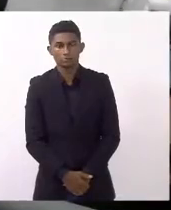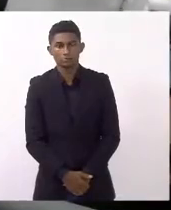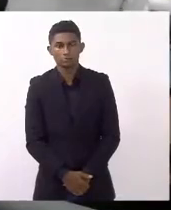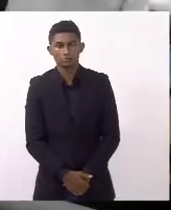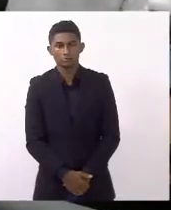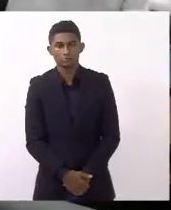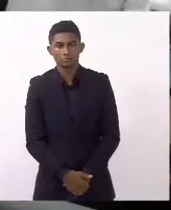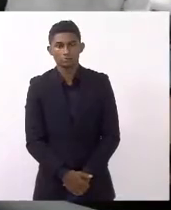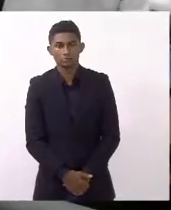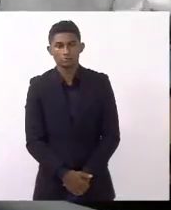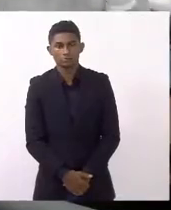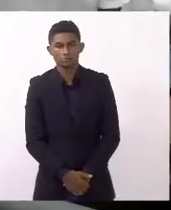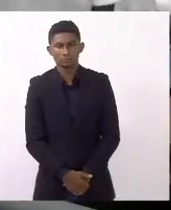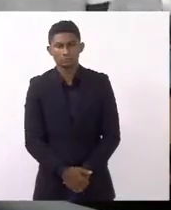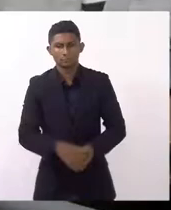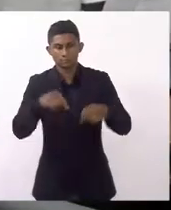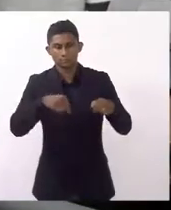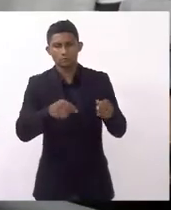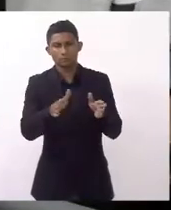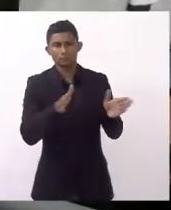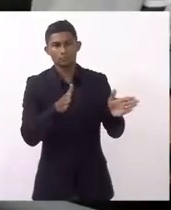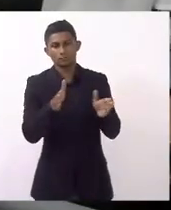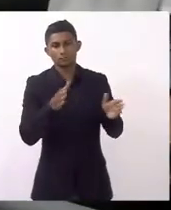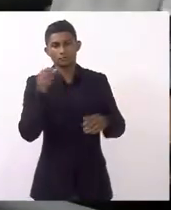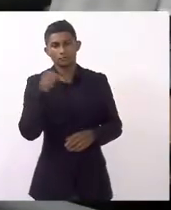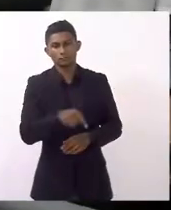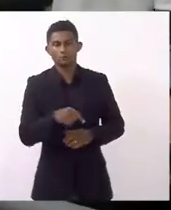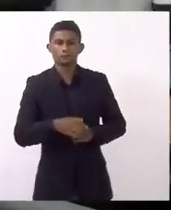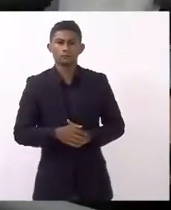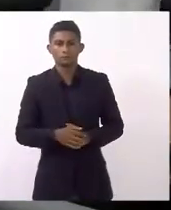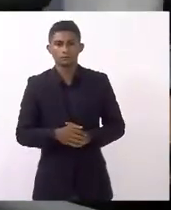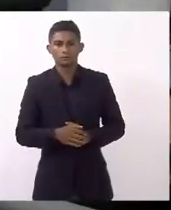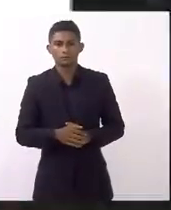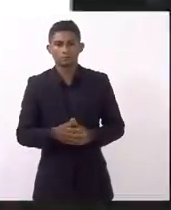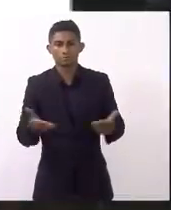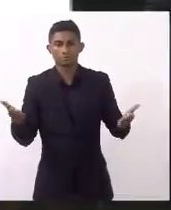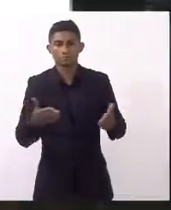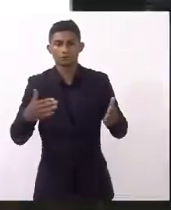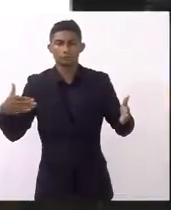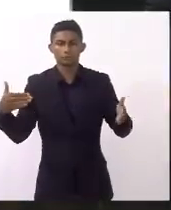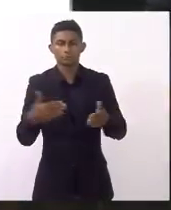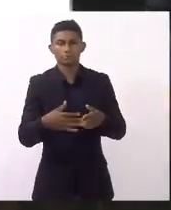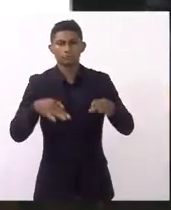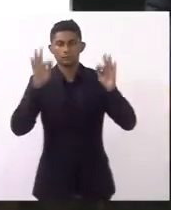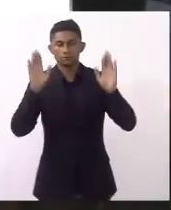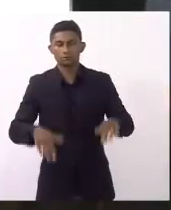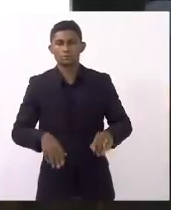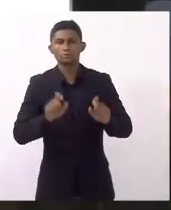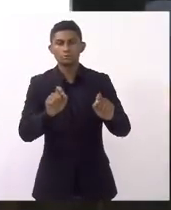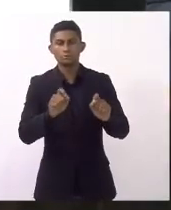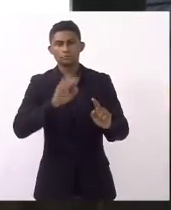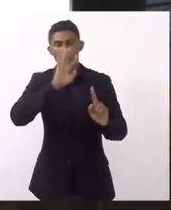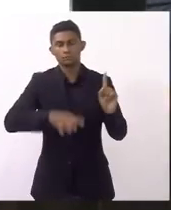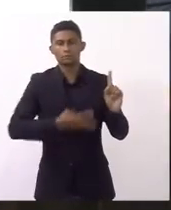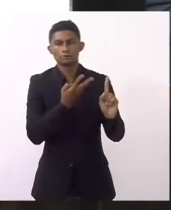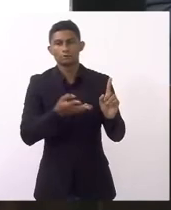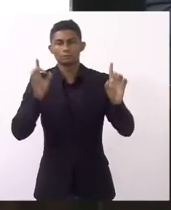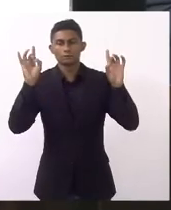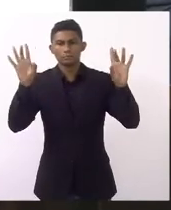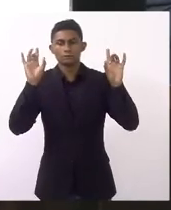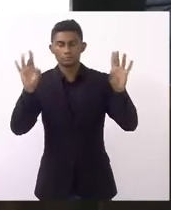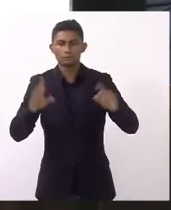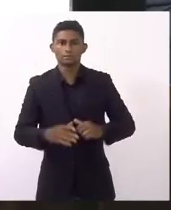é bom esse bloco eu quero finalizá-lo com homenagem muito